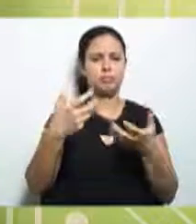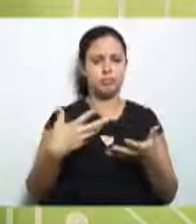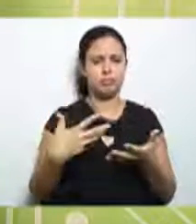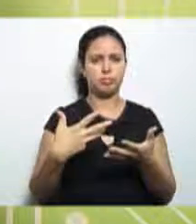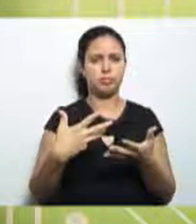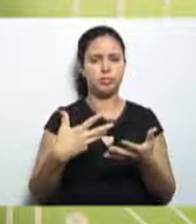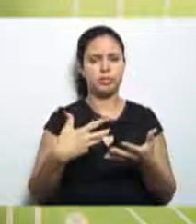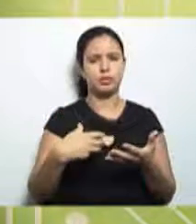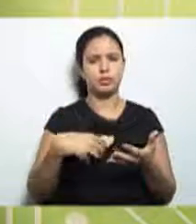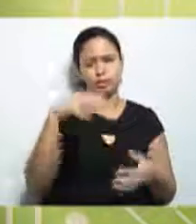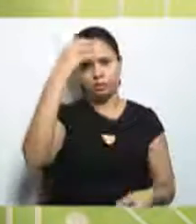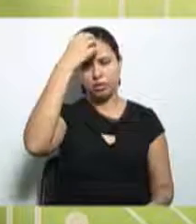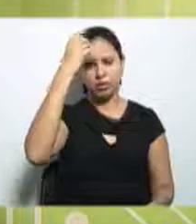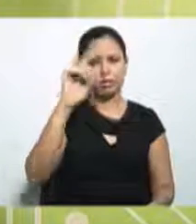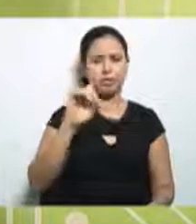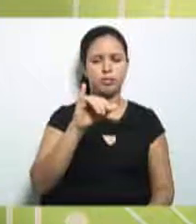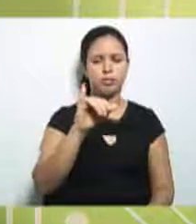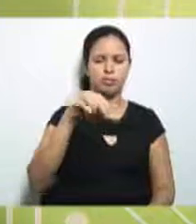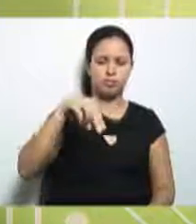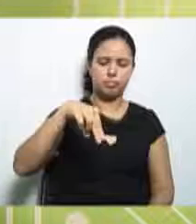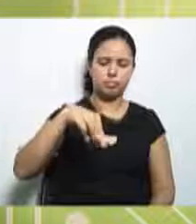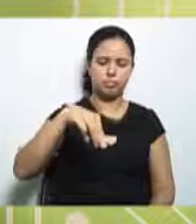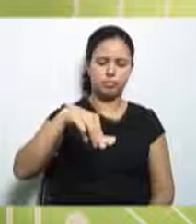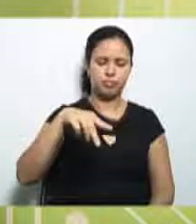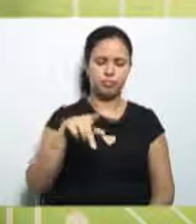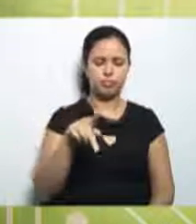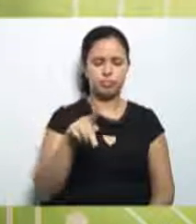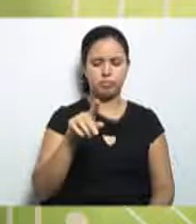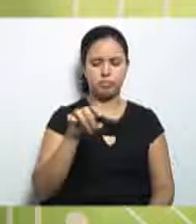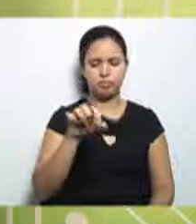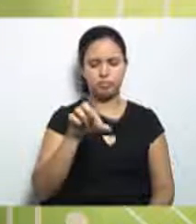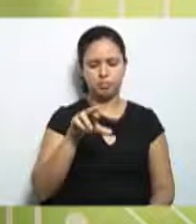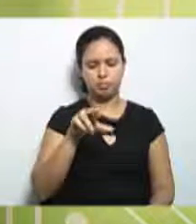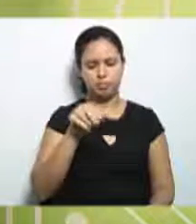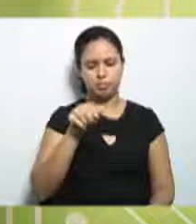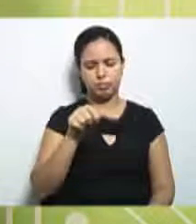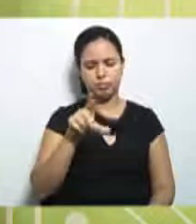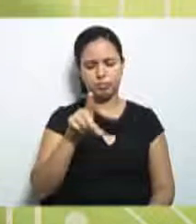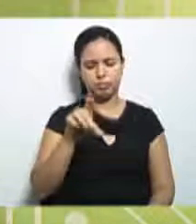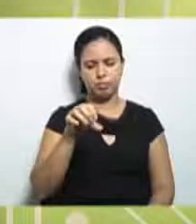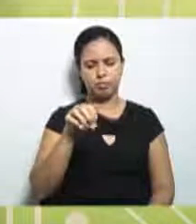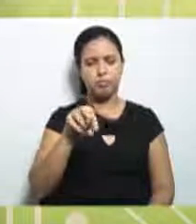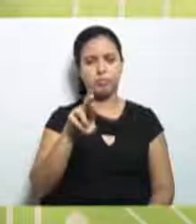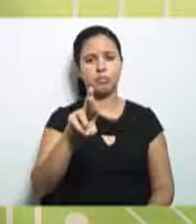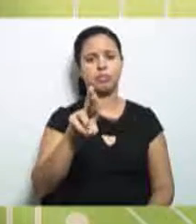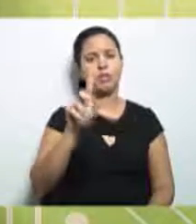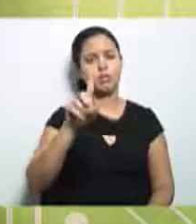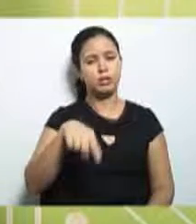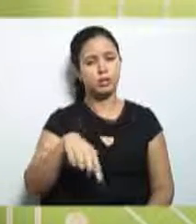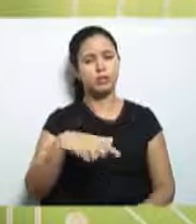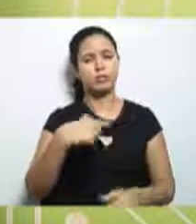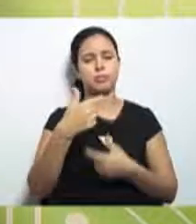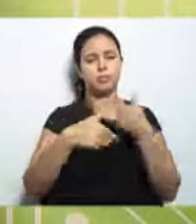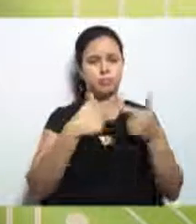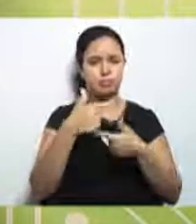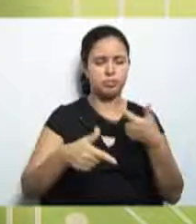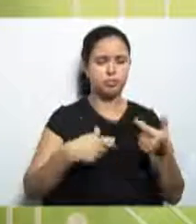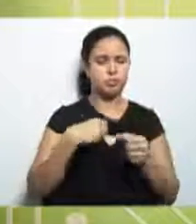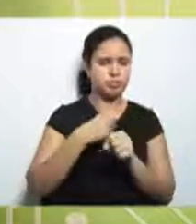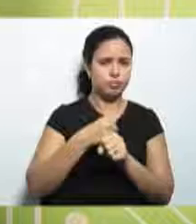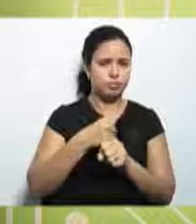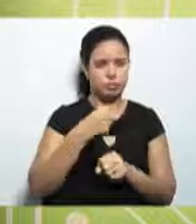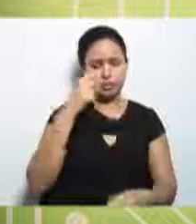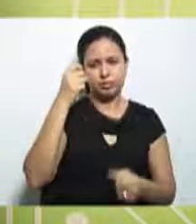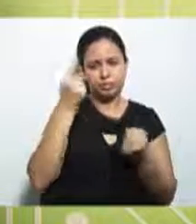rei, era o imperador. Mas é muito similar, né? E não era um trabalho também penoso, dadas as condições